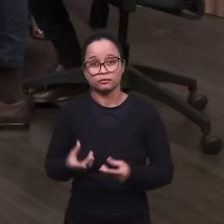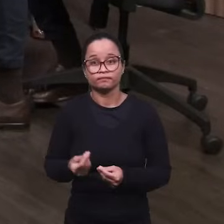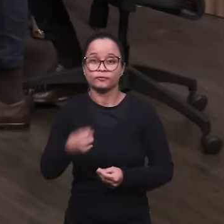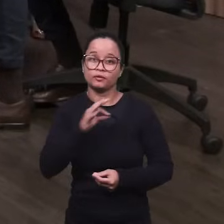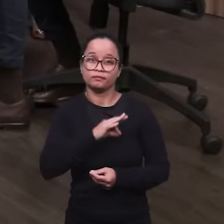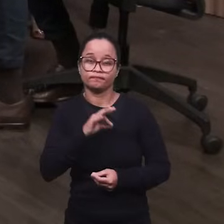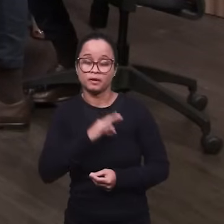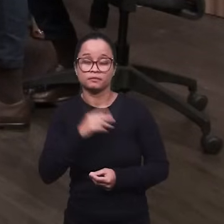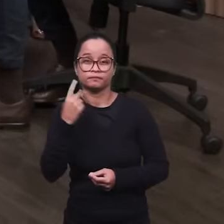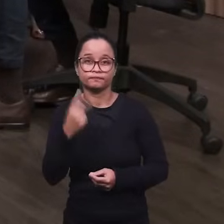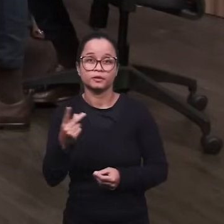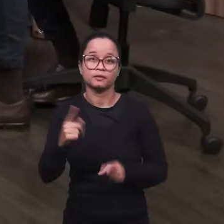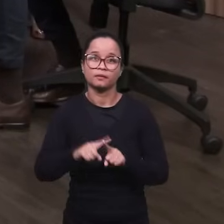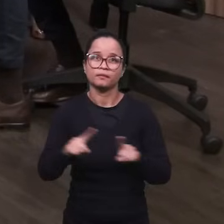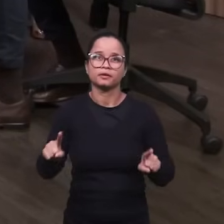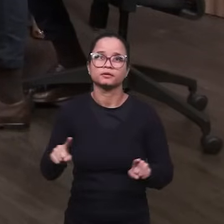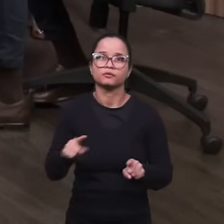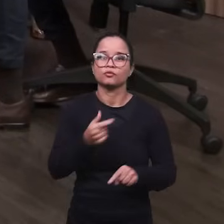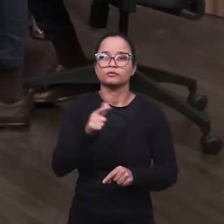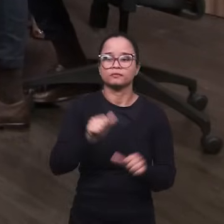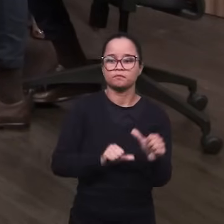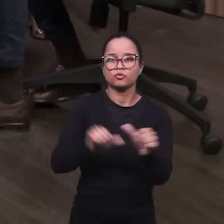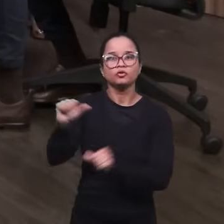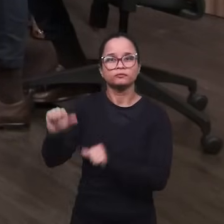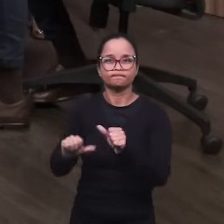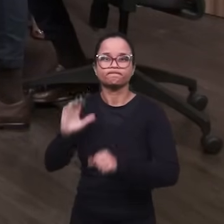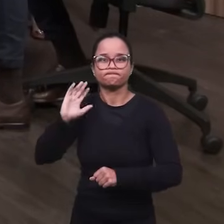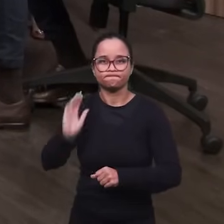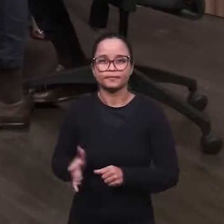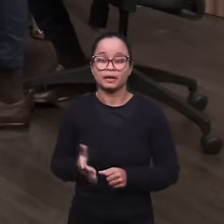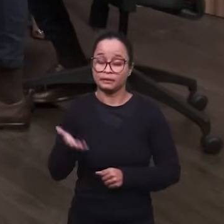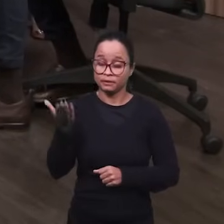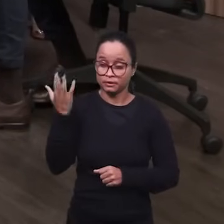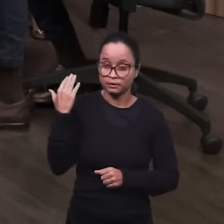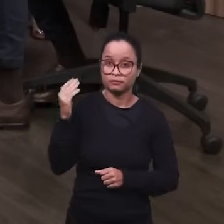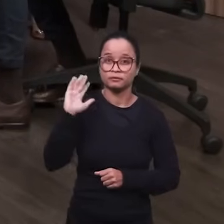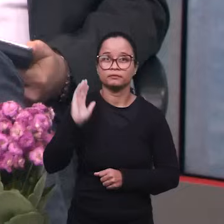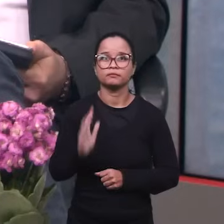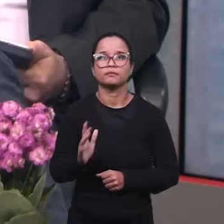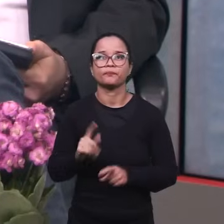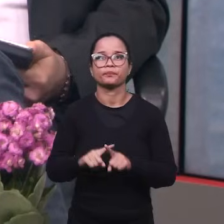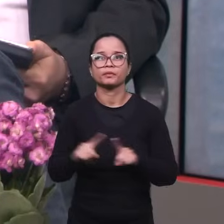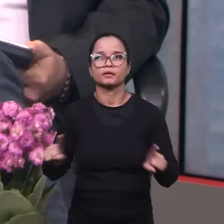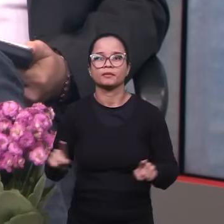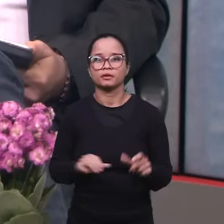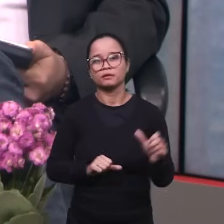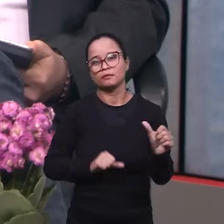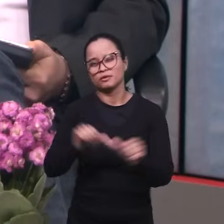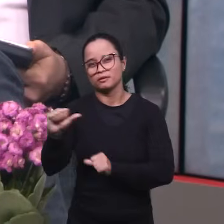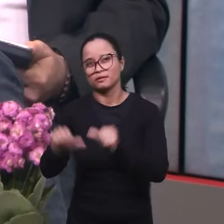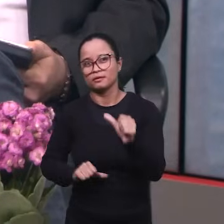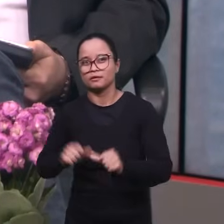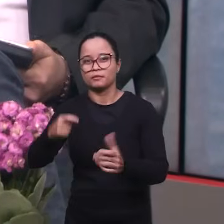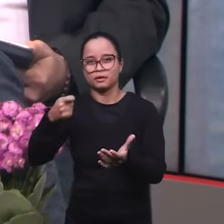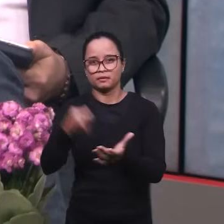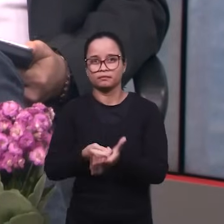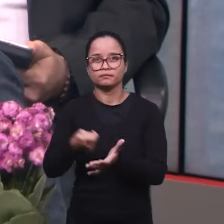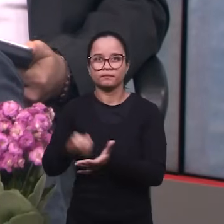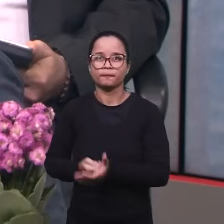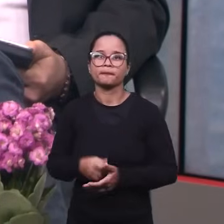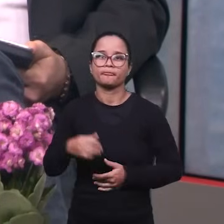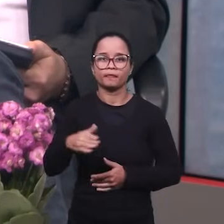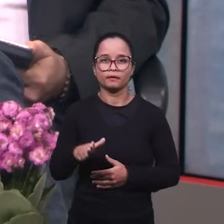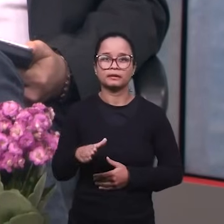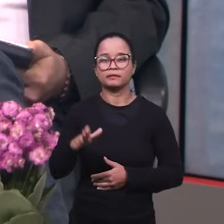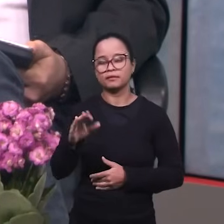recebe. No regime próprio, já mudou. Uhum. Já era assim antes, só que antes tinha uma isenção, você só contribuía se você